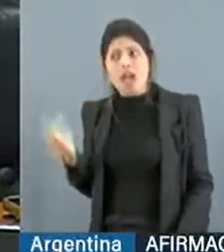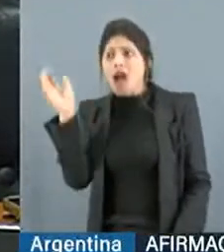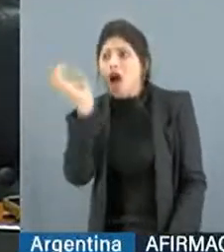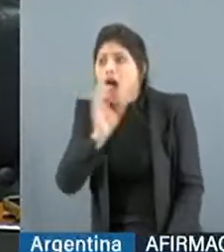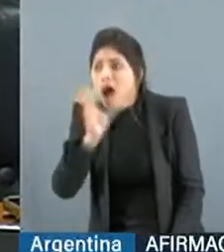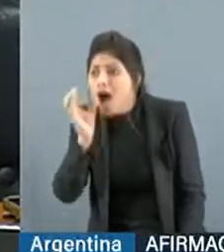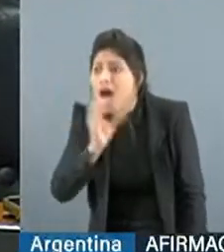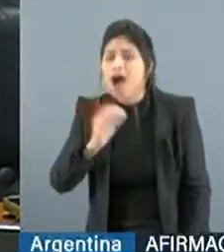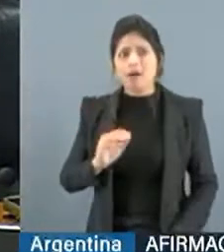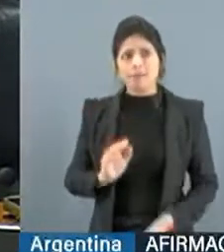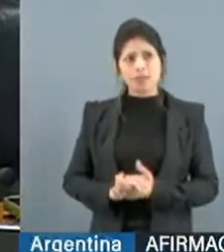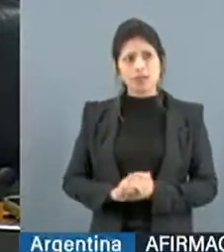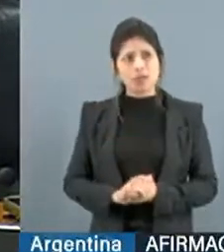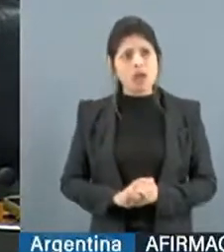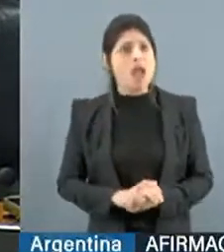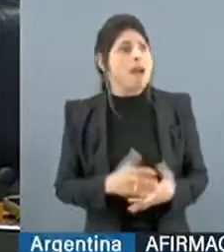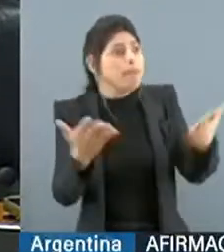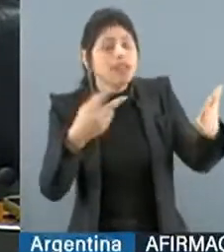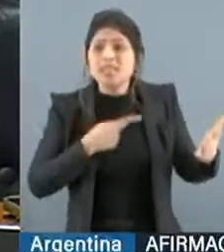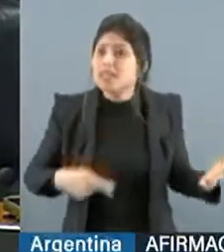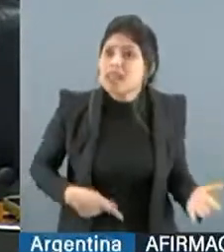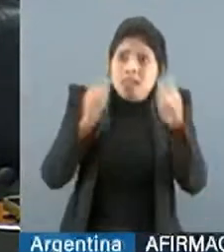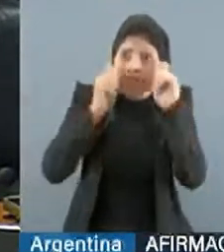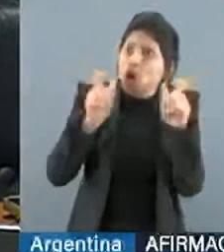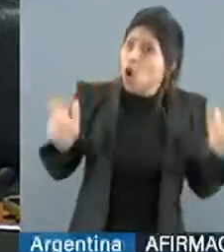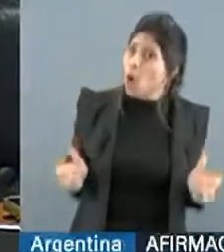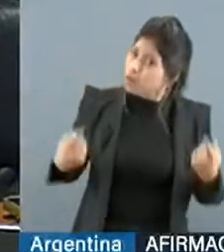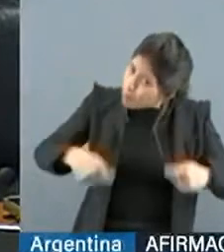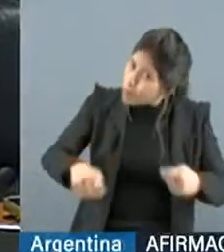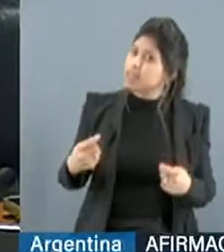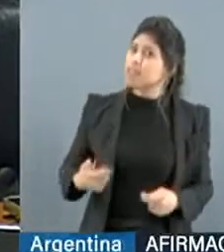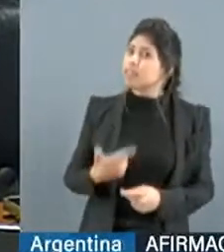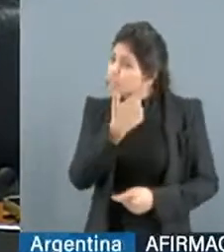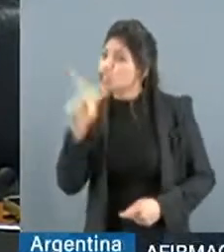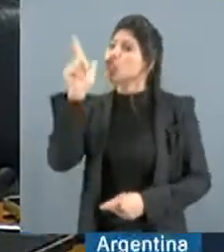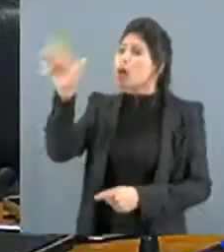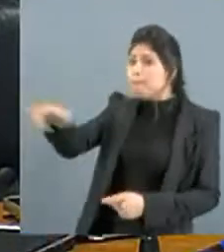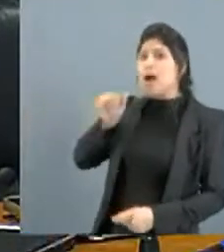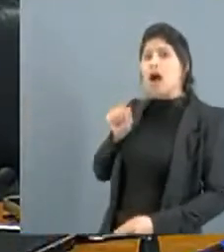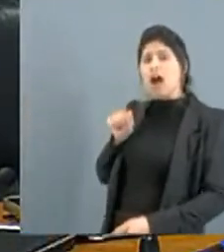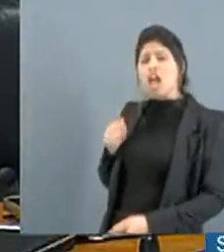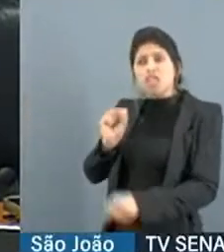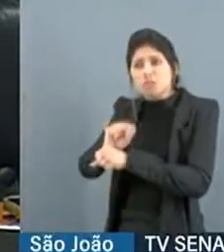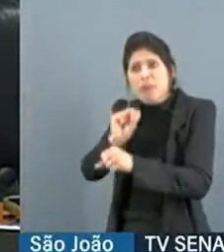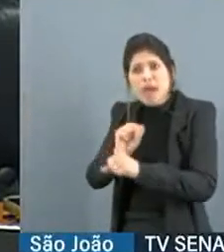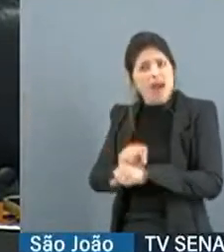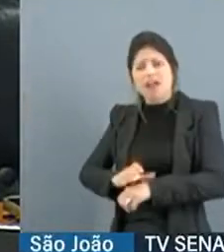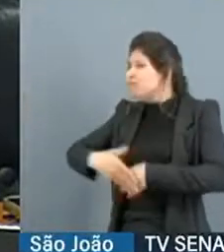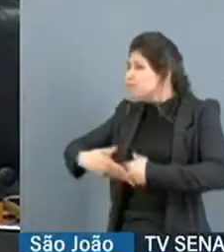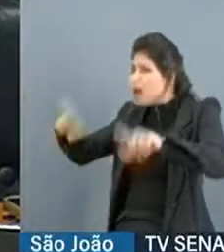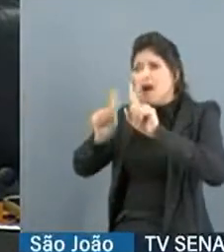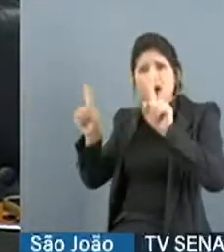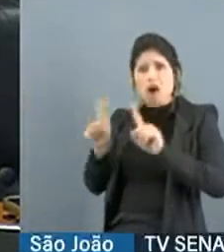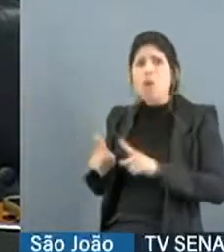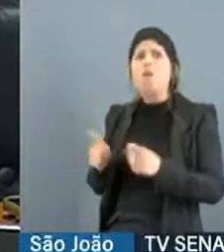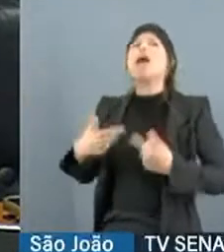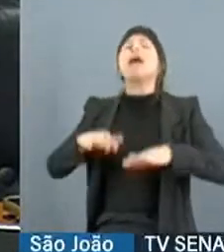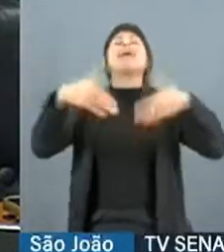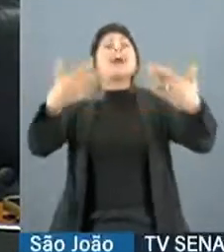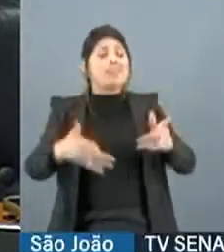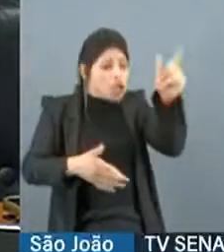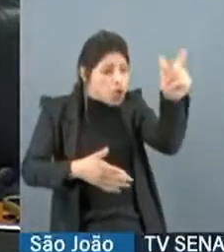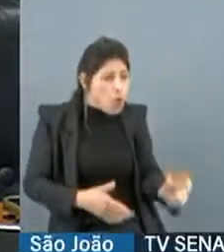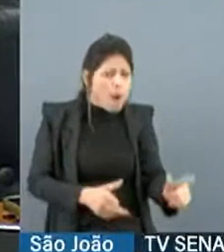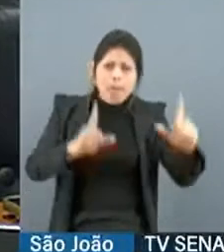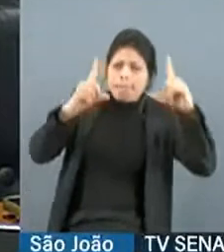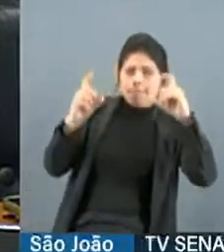gente só está ouvindo um lado, senhor presidente. Tem que agora ouvir o outro. Não pode esperar mais. Cadê o fotógrafo da